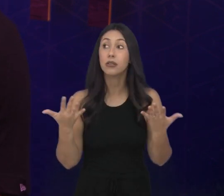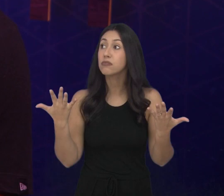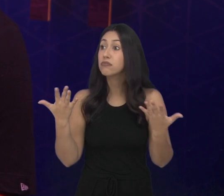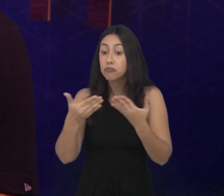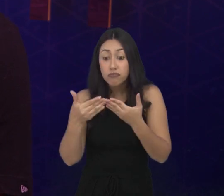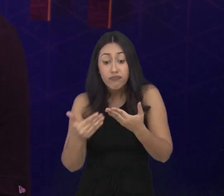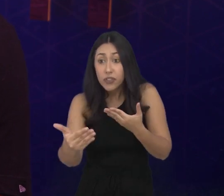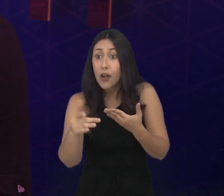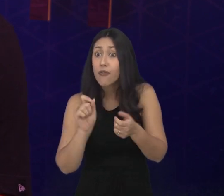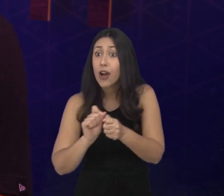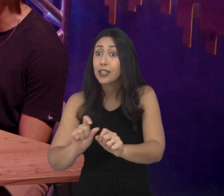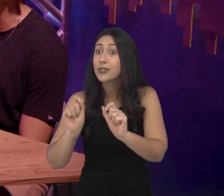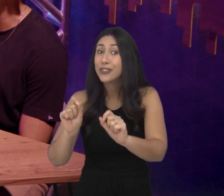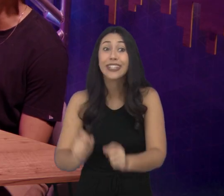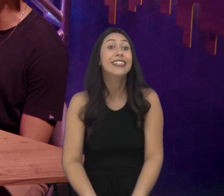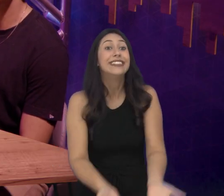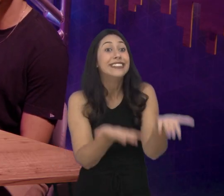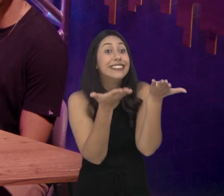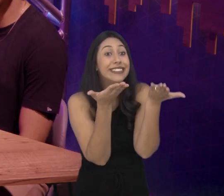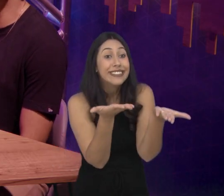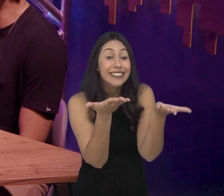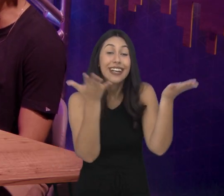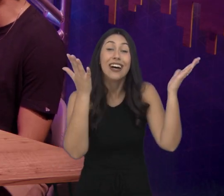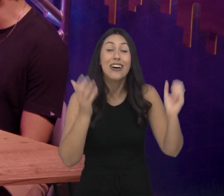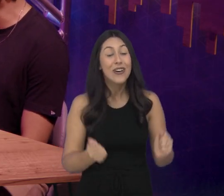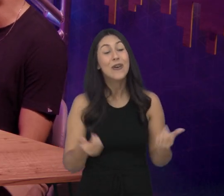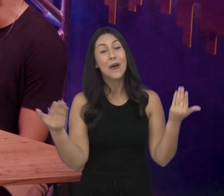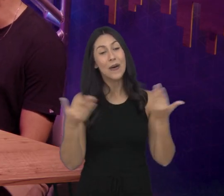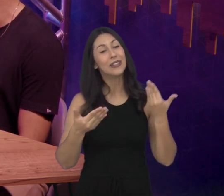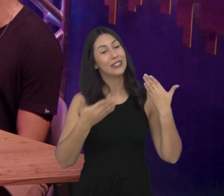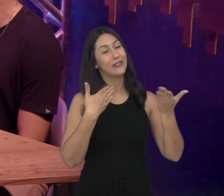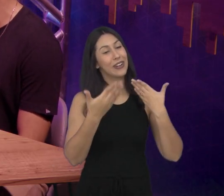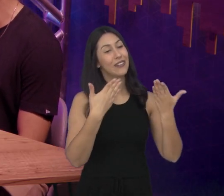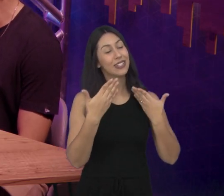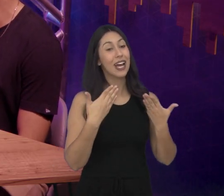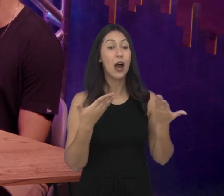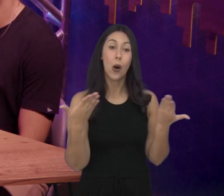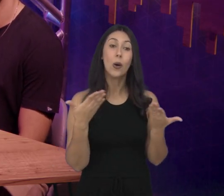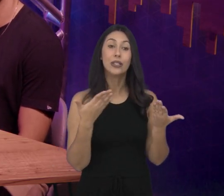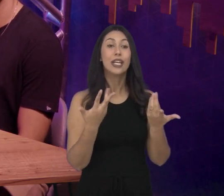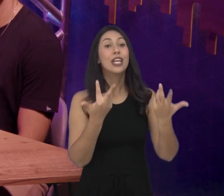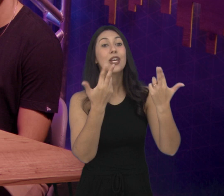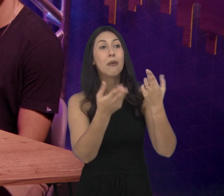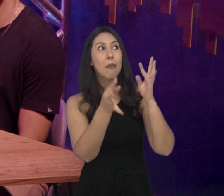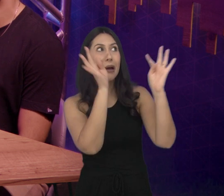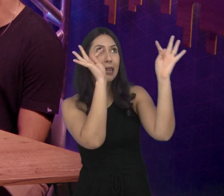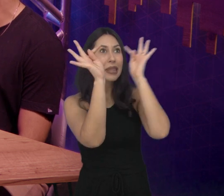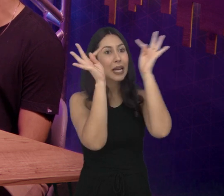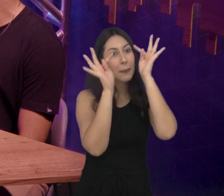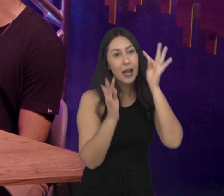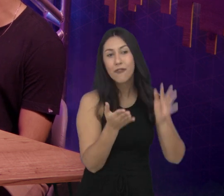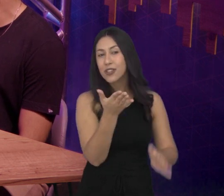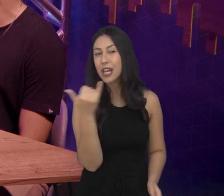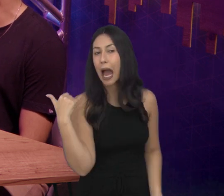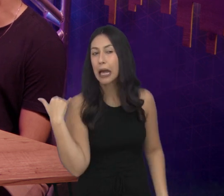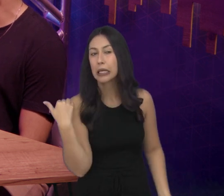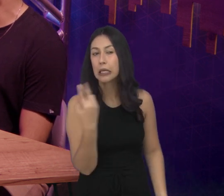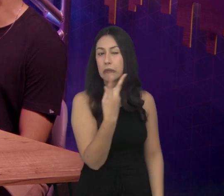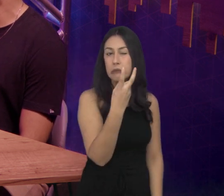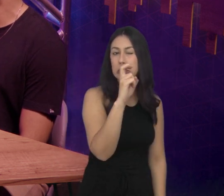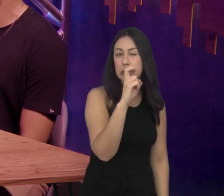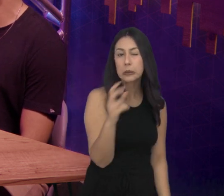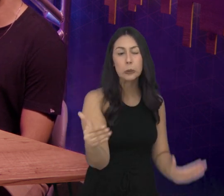nos 30, não sei o que fazer daqui pra frente. Então, é sobre exatamente isso que a gente vai conversar. O programa de hoje vai ser uma terapia pra você que tem aí